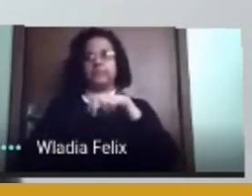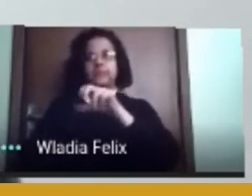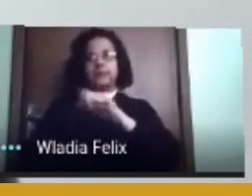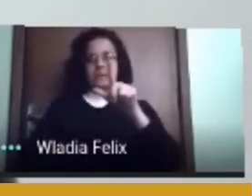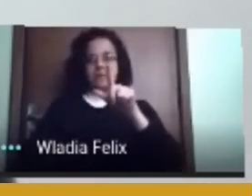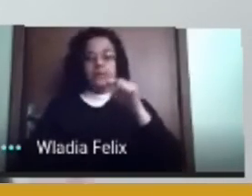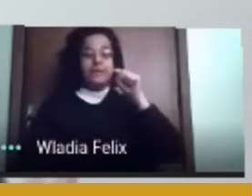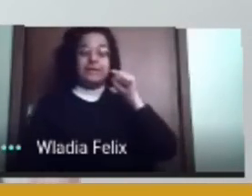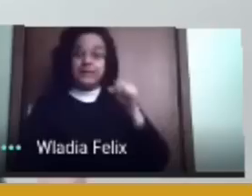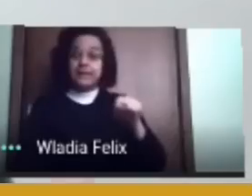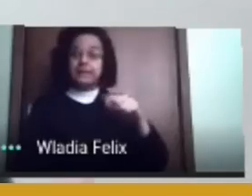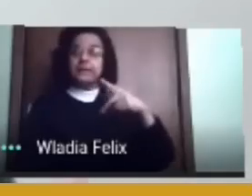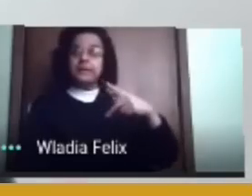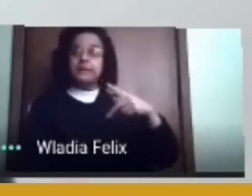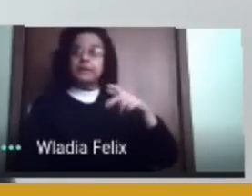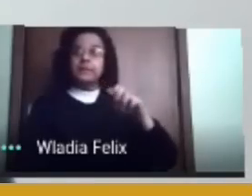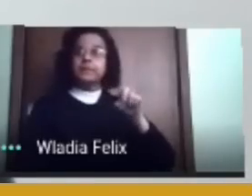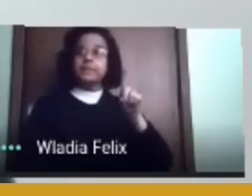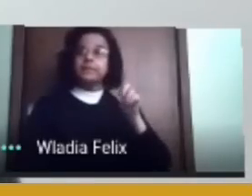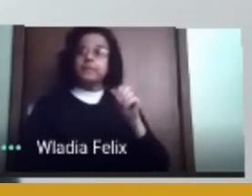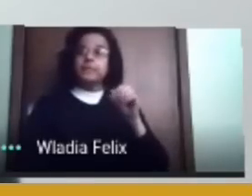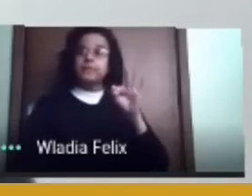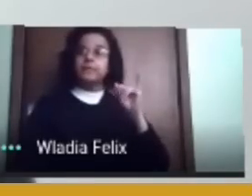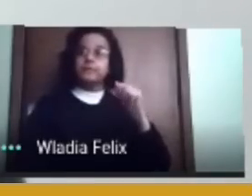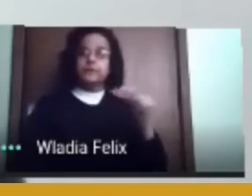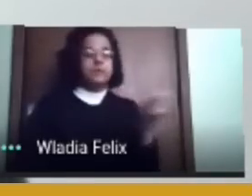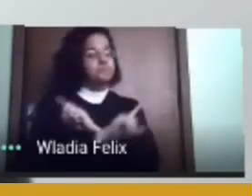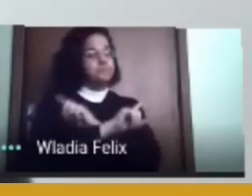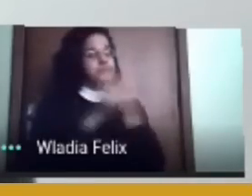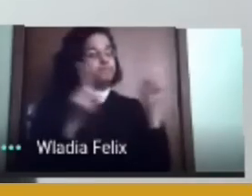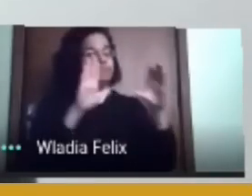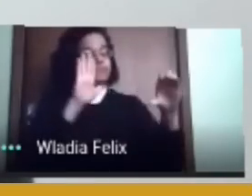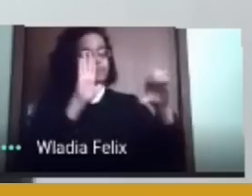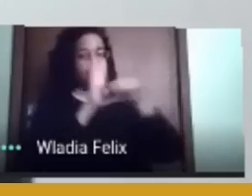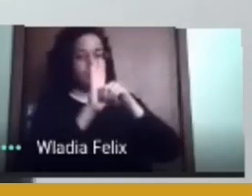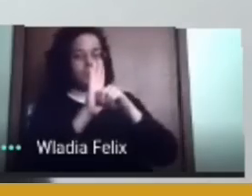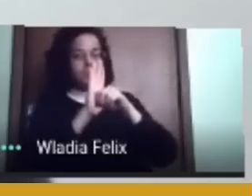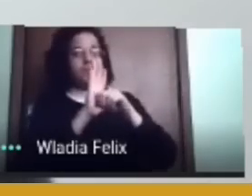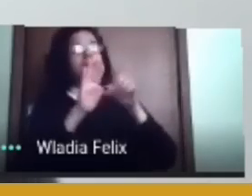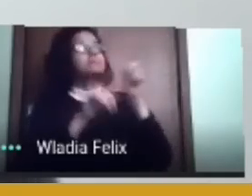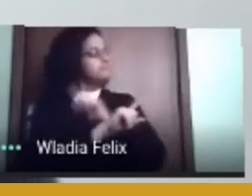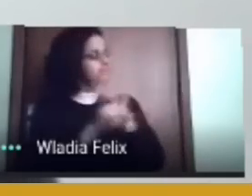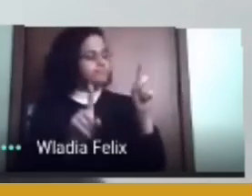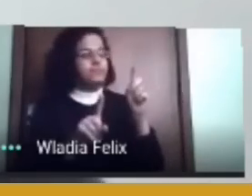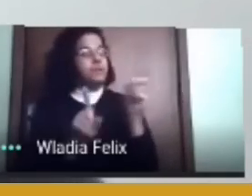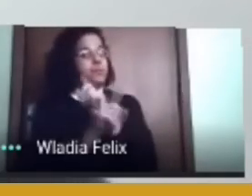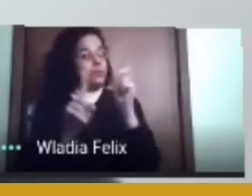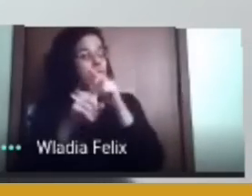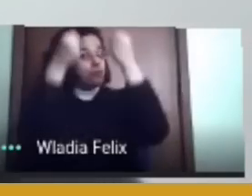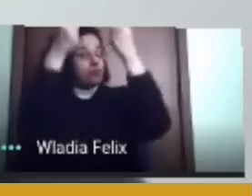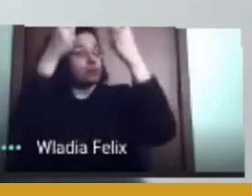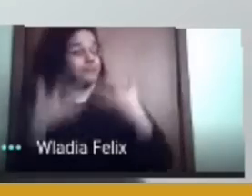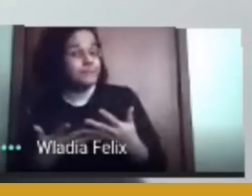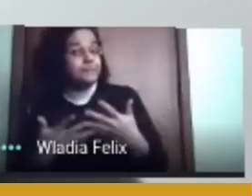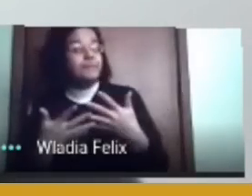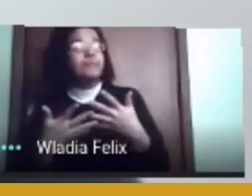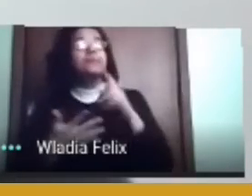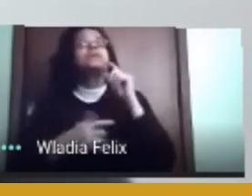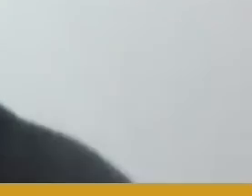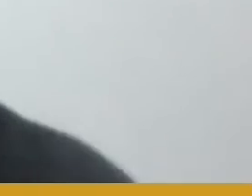violência sexual contra crianças não é criminoso? Não, não é isso que eu estou dizendo. Eu estou dizendo que a pedofilia é